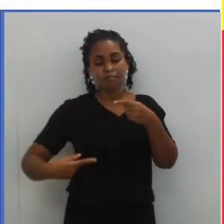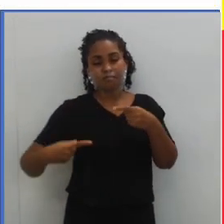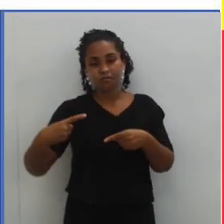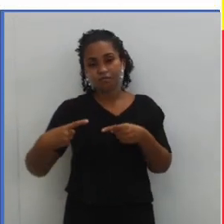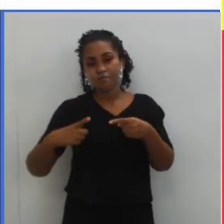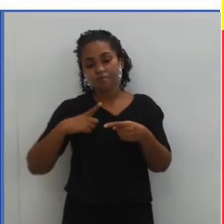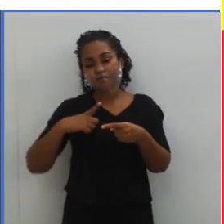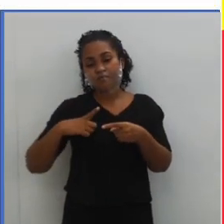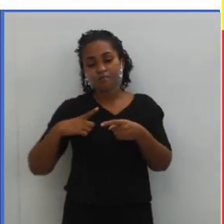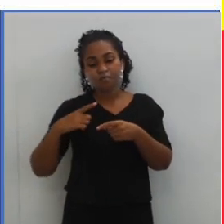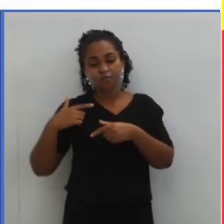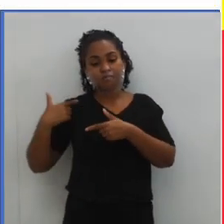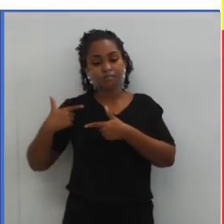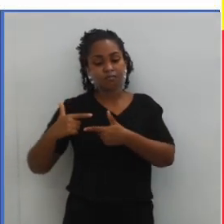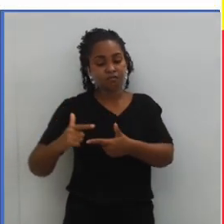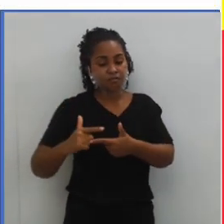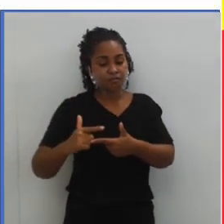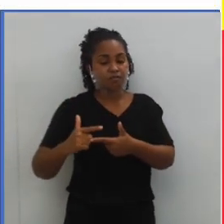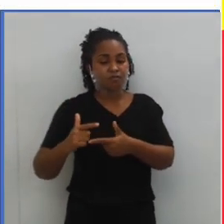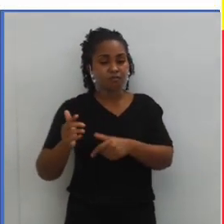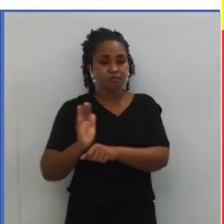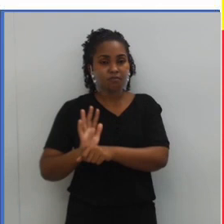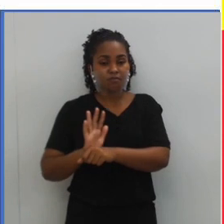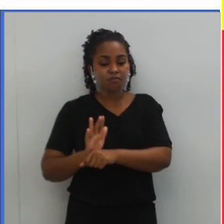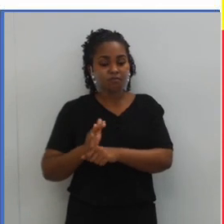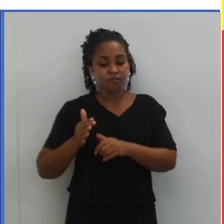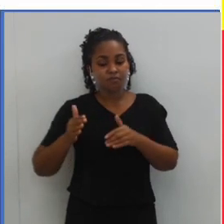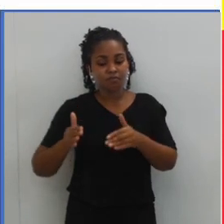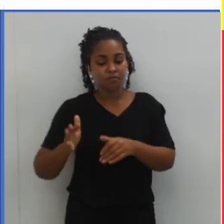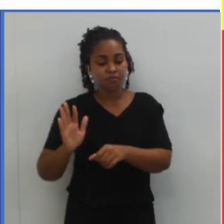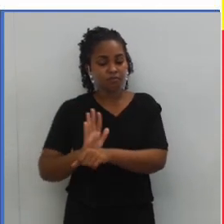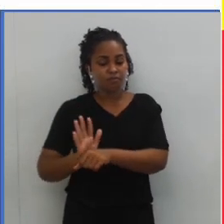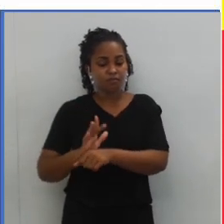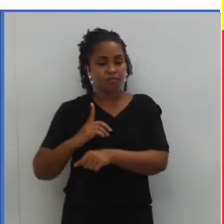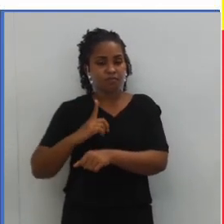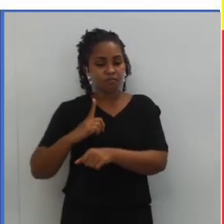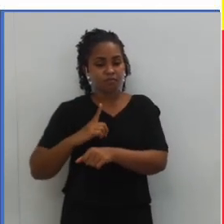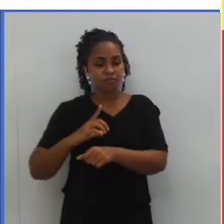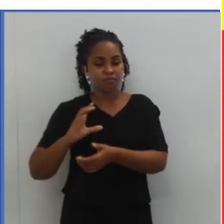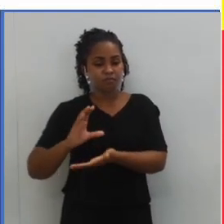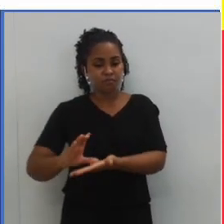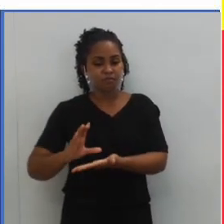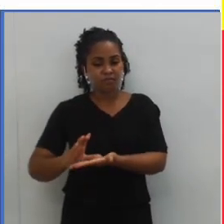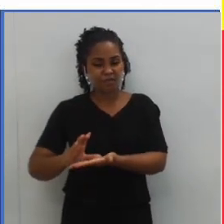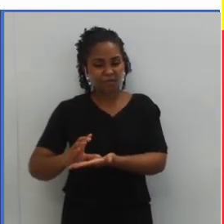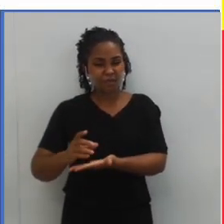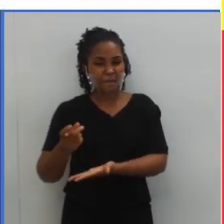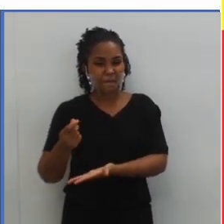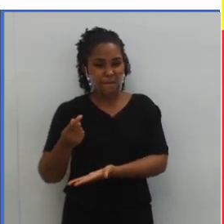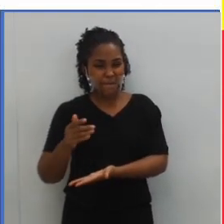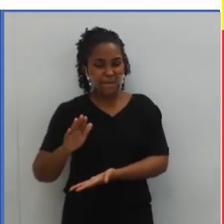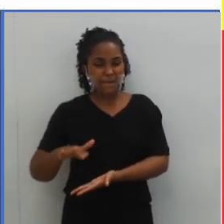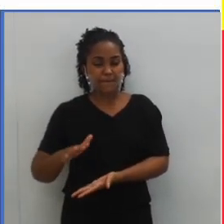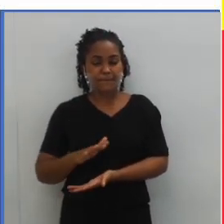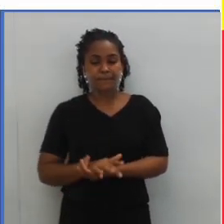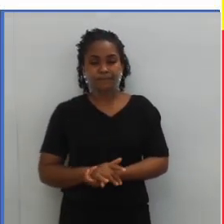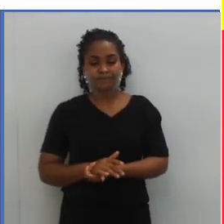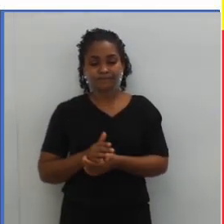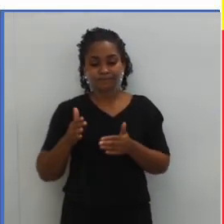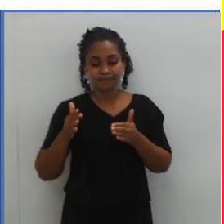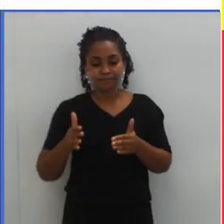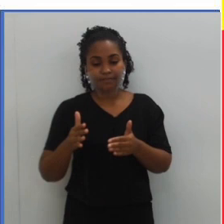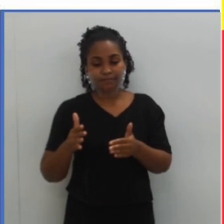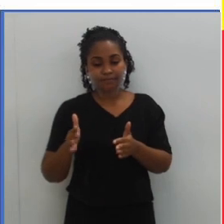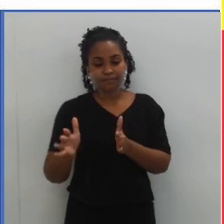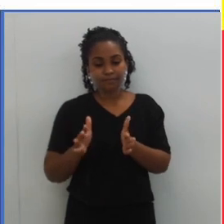a geração de novos cineastas passou a pensar em filmes que tivessem orçamentos mais enxutos, né, e roteiros focados na realidade